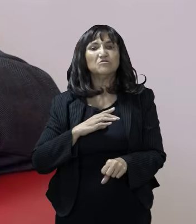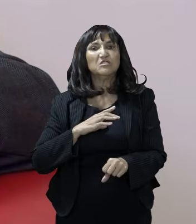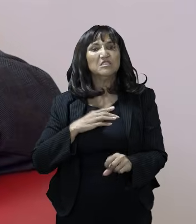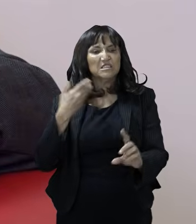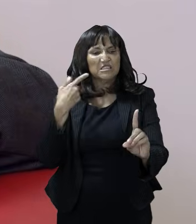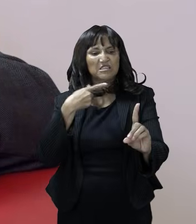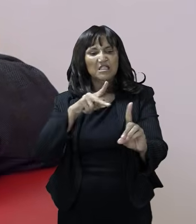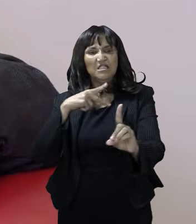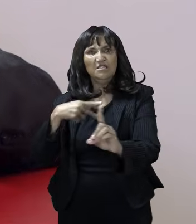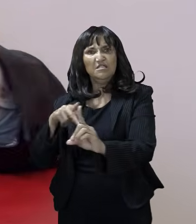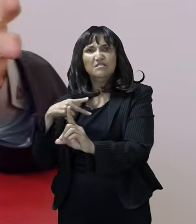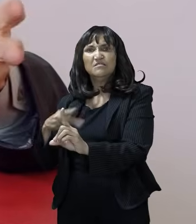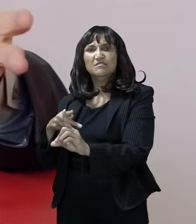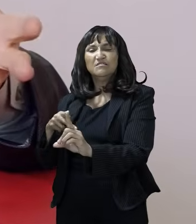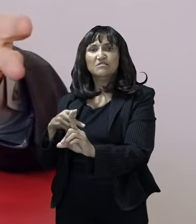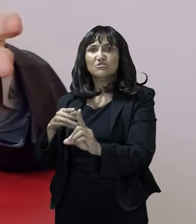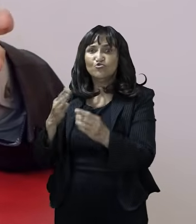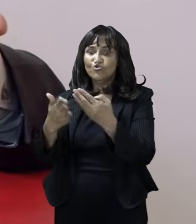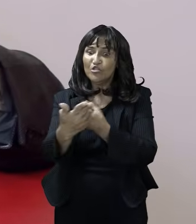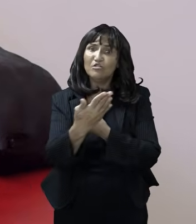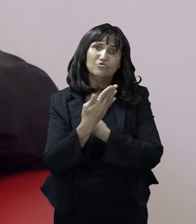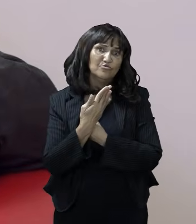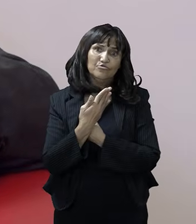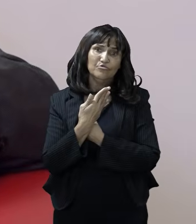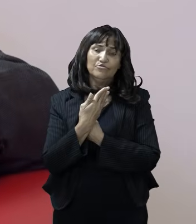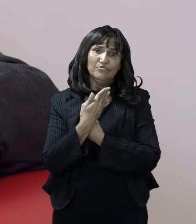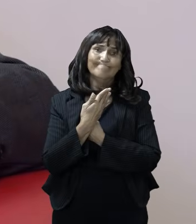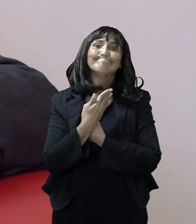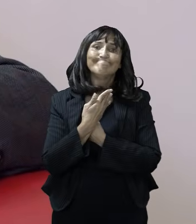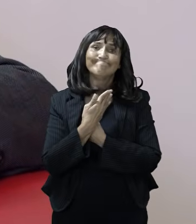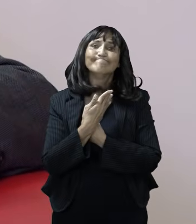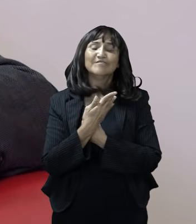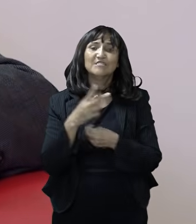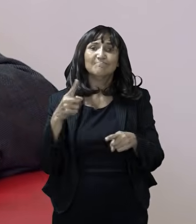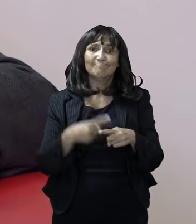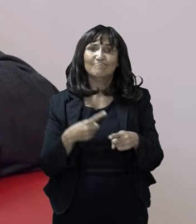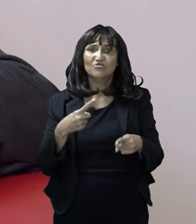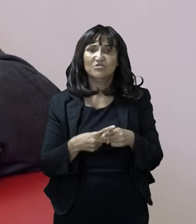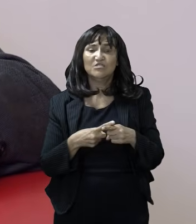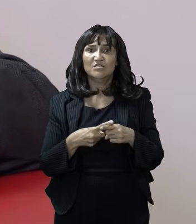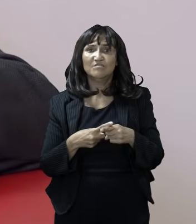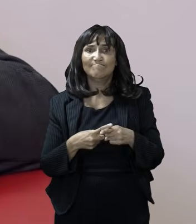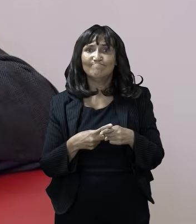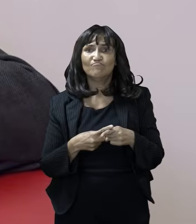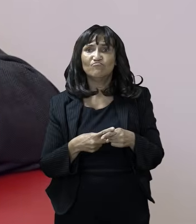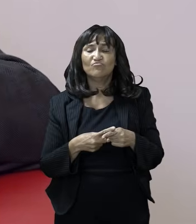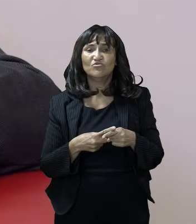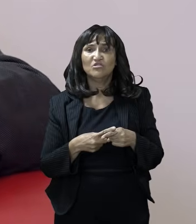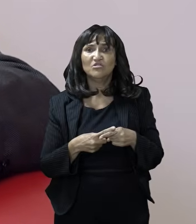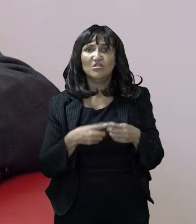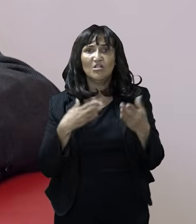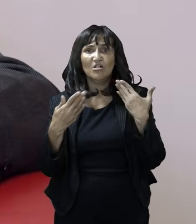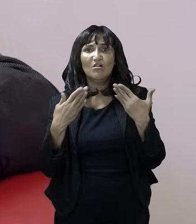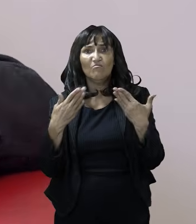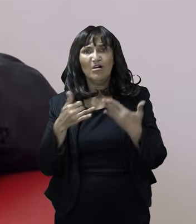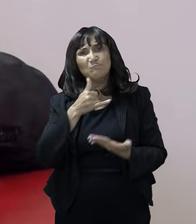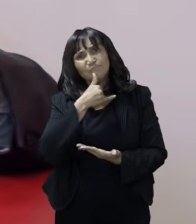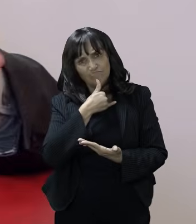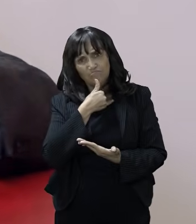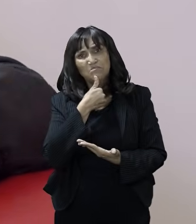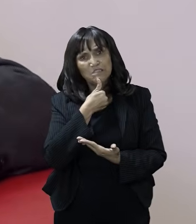deles acaba nos ajudando. Nos ajudando, porque... E isso eu falo com tristeza,